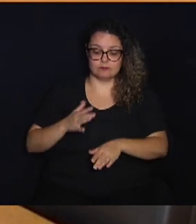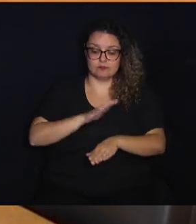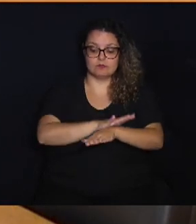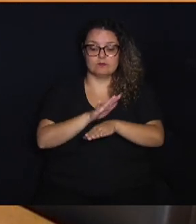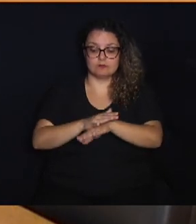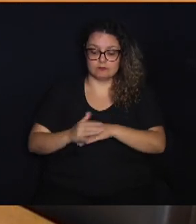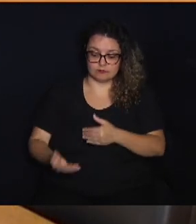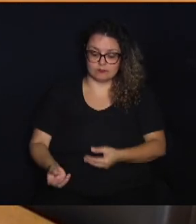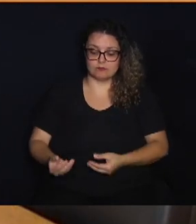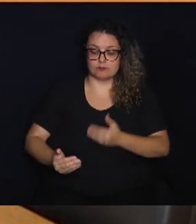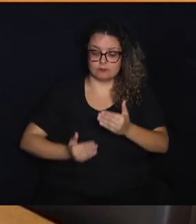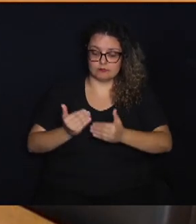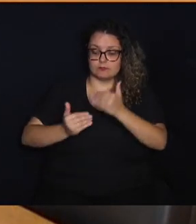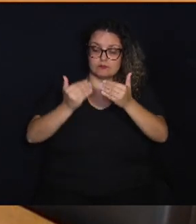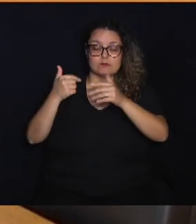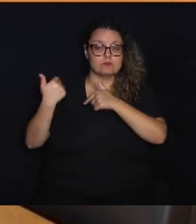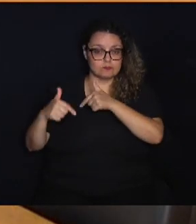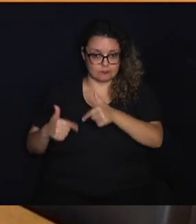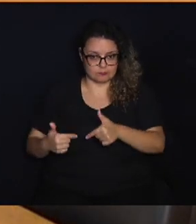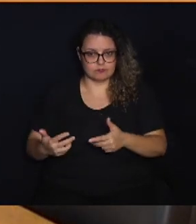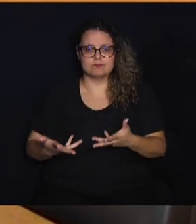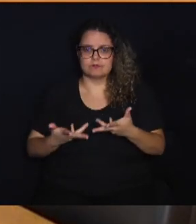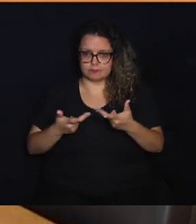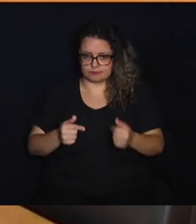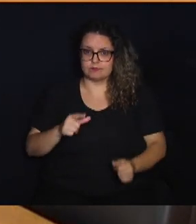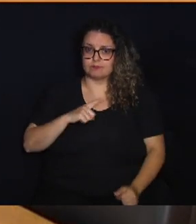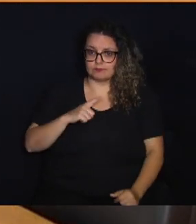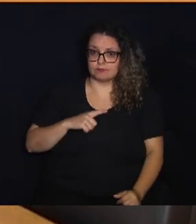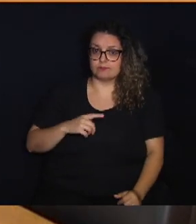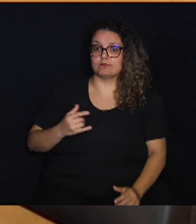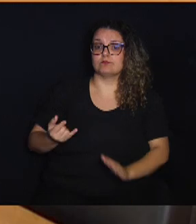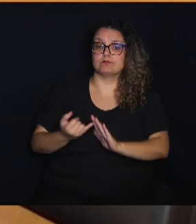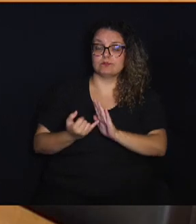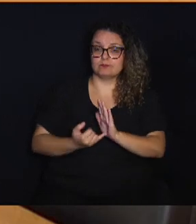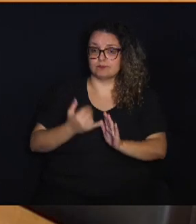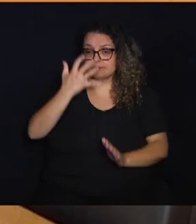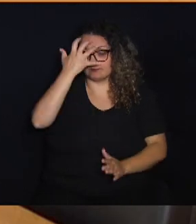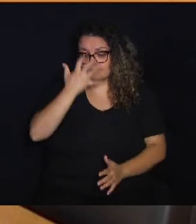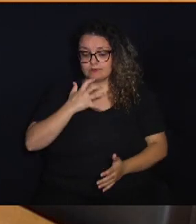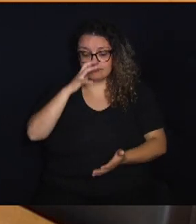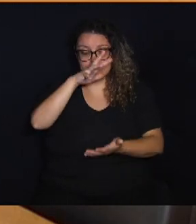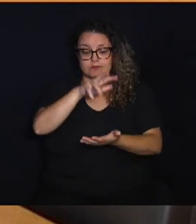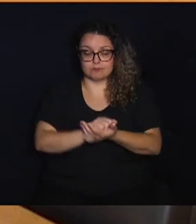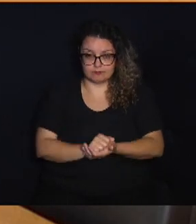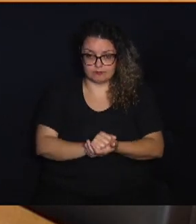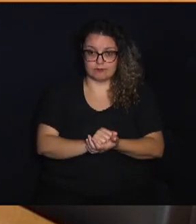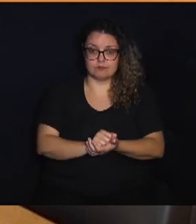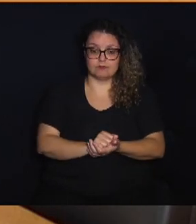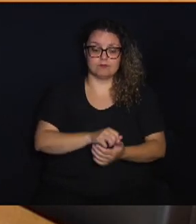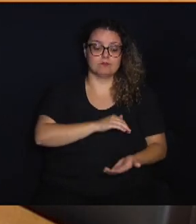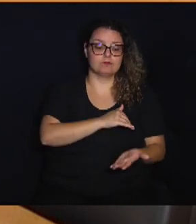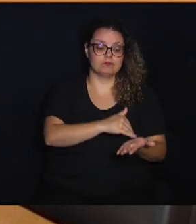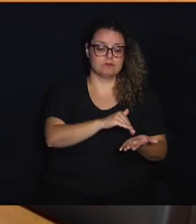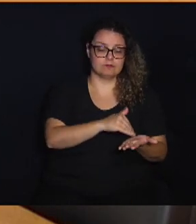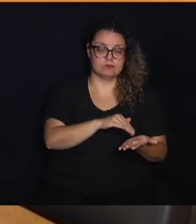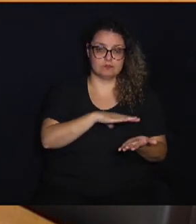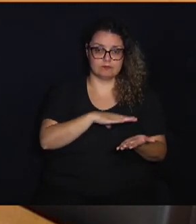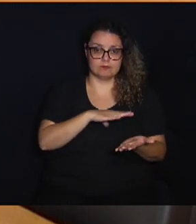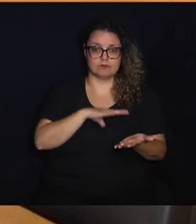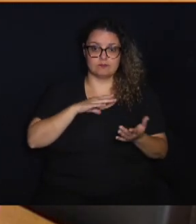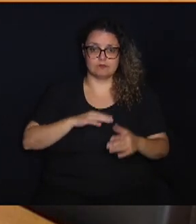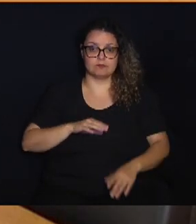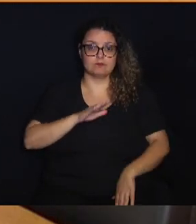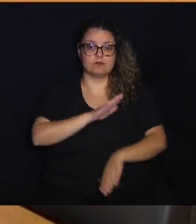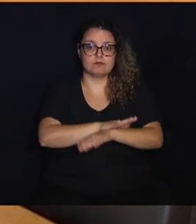continuar fazendo o trabalho formidável que eles fazem. São entidades sérias, cadastradas tanto na Secretaria Municipal de Assistência